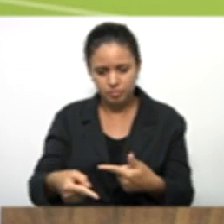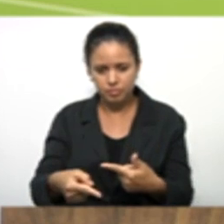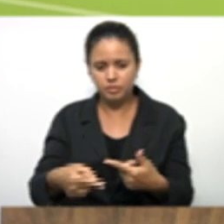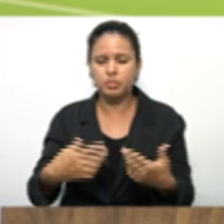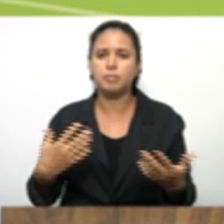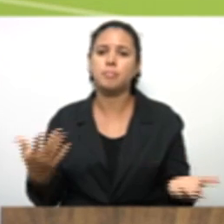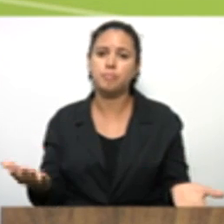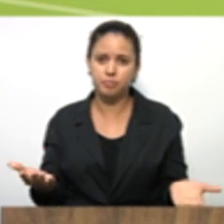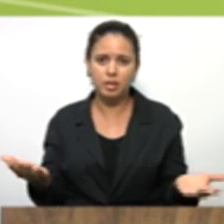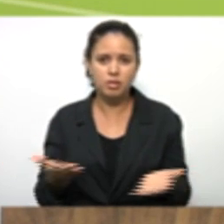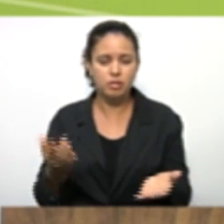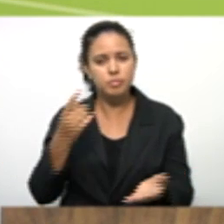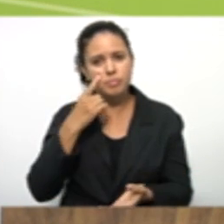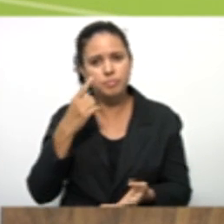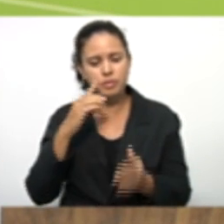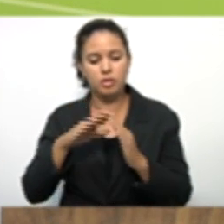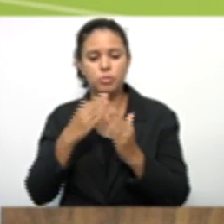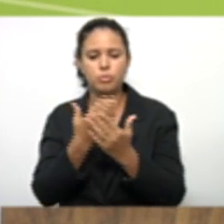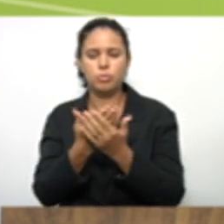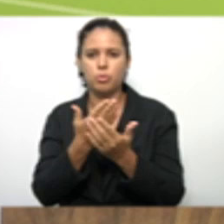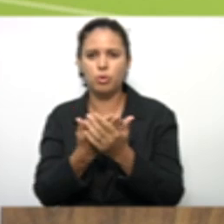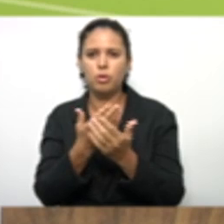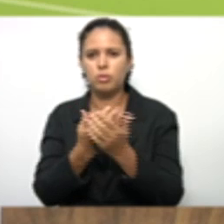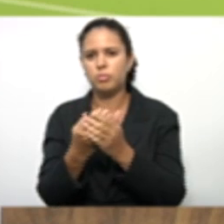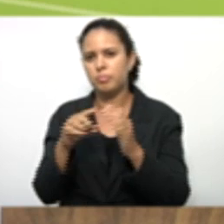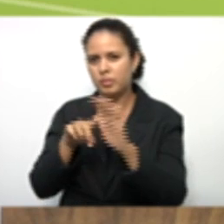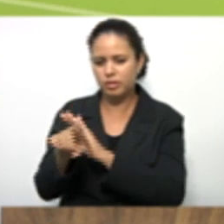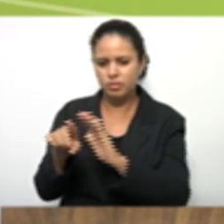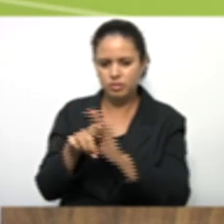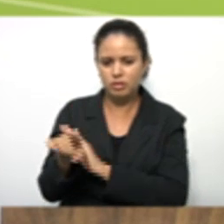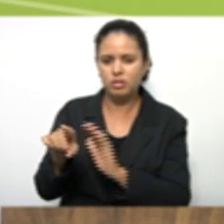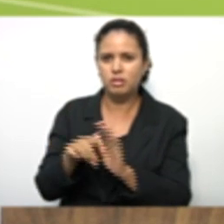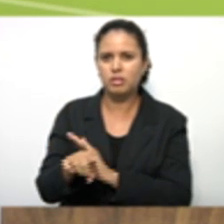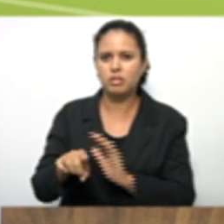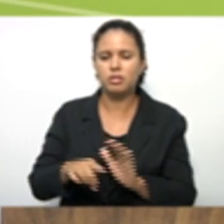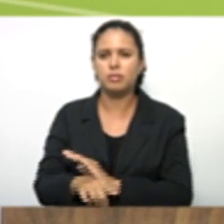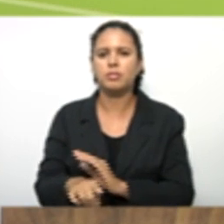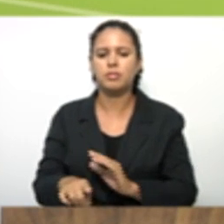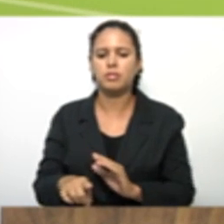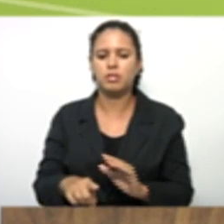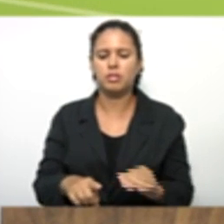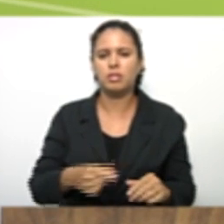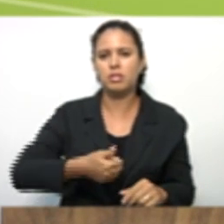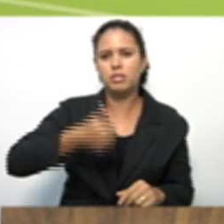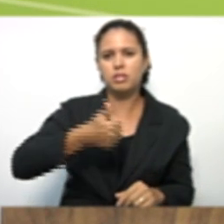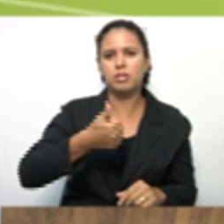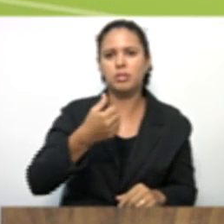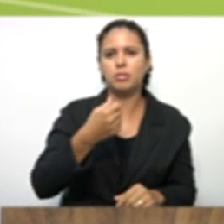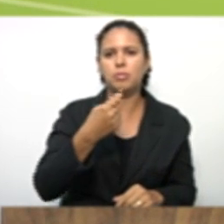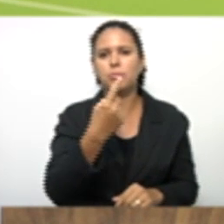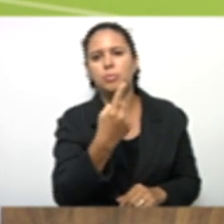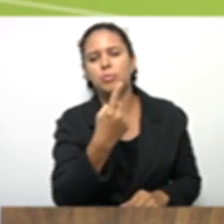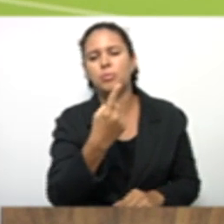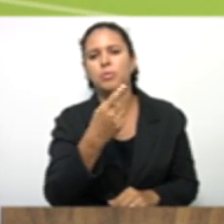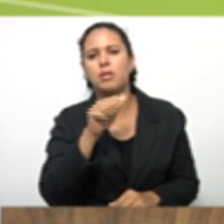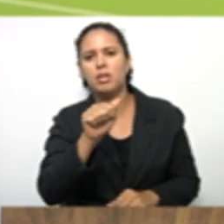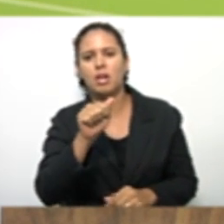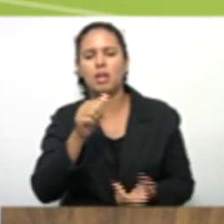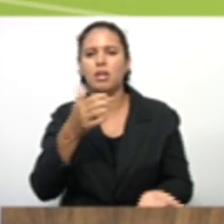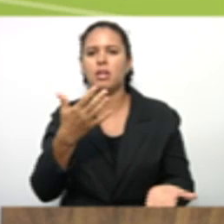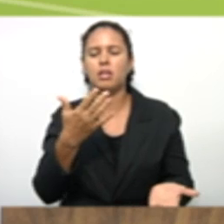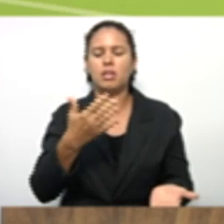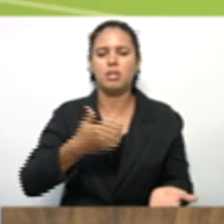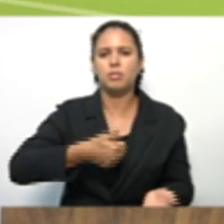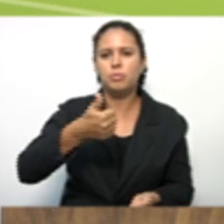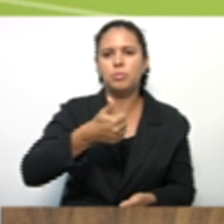escolas participando aqui, estão participativas, estão mandando aqui, olha, questão 1 é essa, questão 1 é essa. Eu quero ver mais